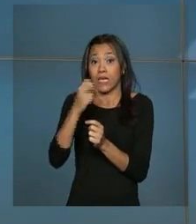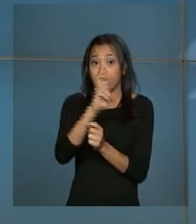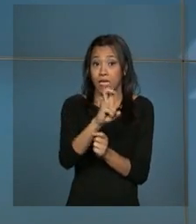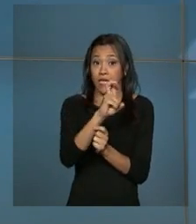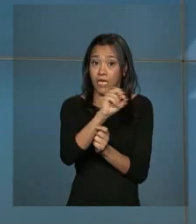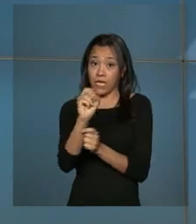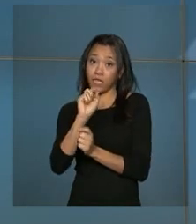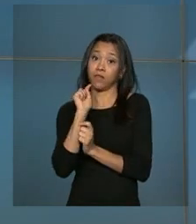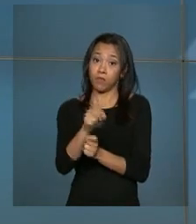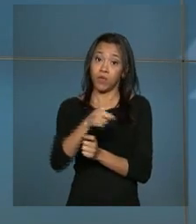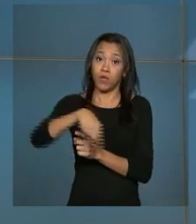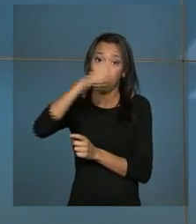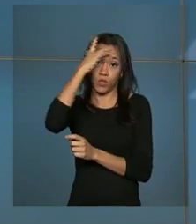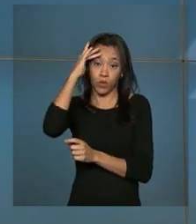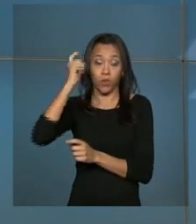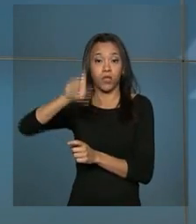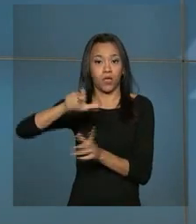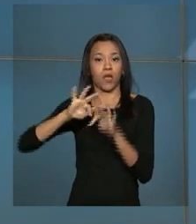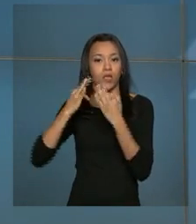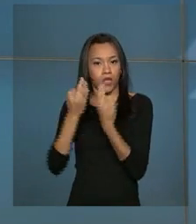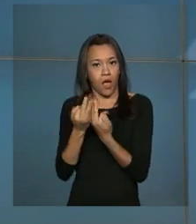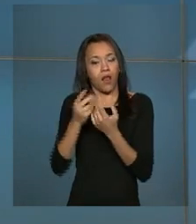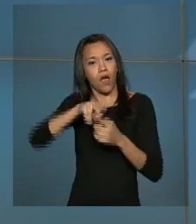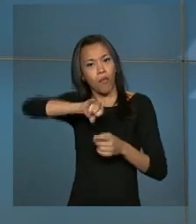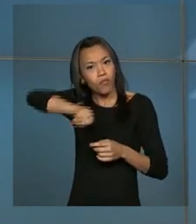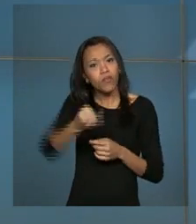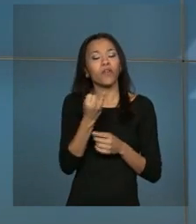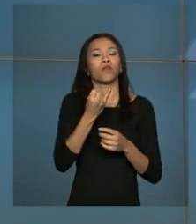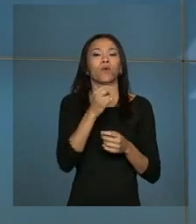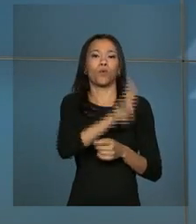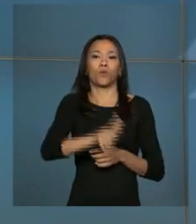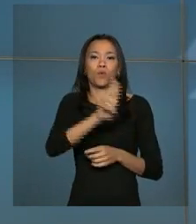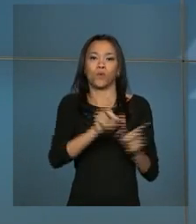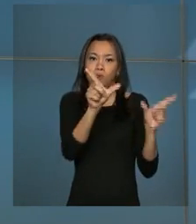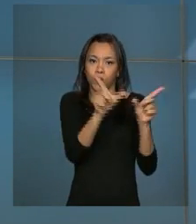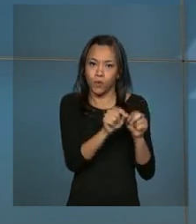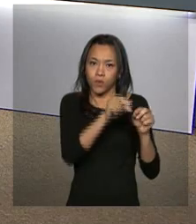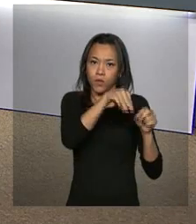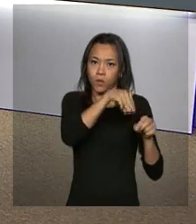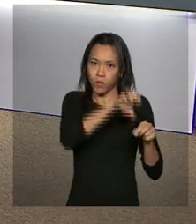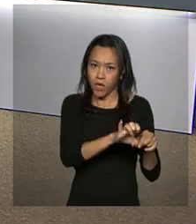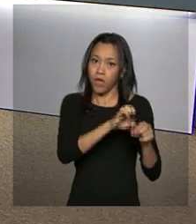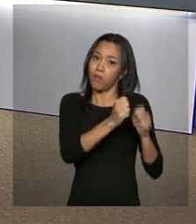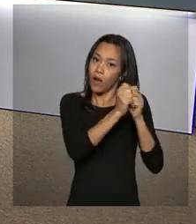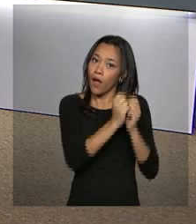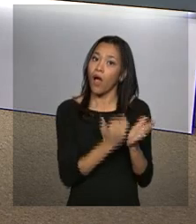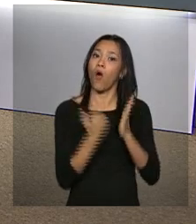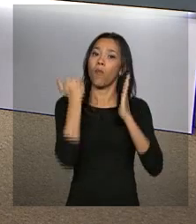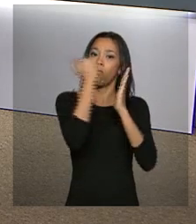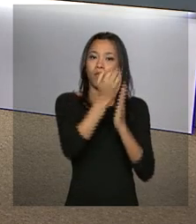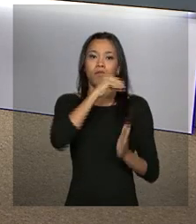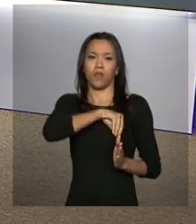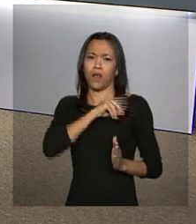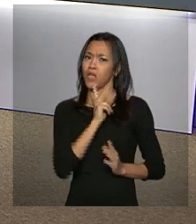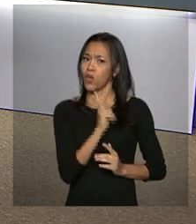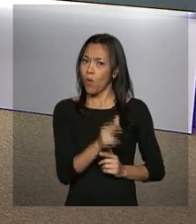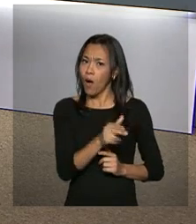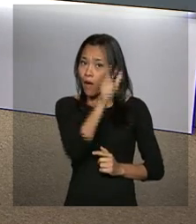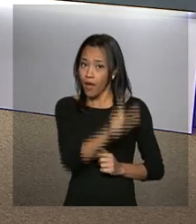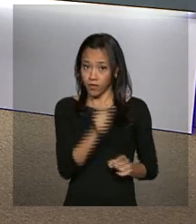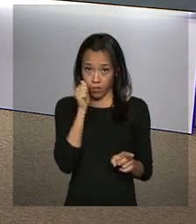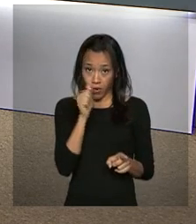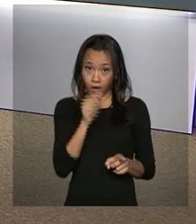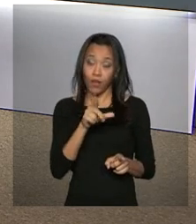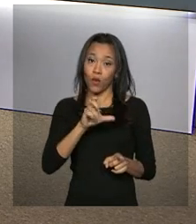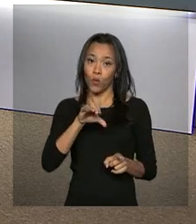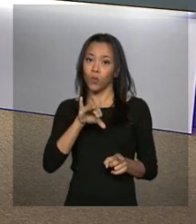cadastradas no Bolsa Família fizeram do MEI uma alternativa para aumentar a renda. Assim como Lúcia, outros beneficiários